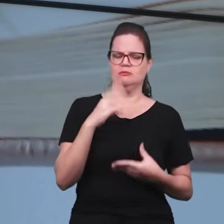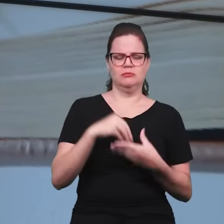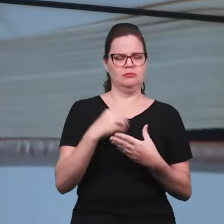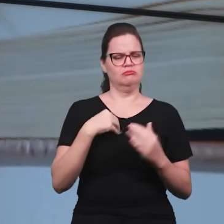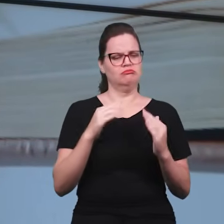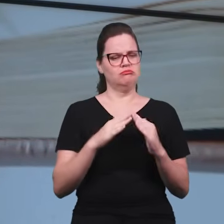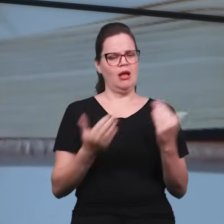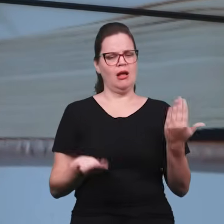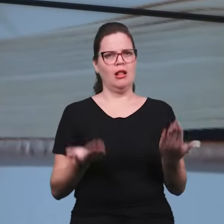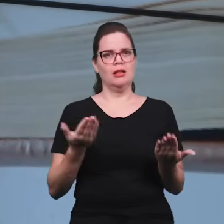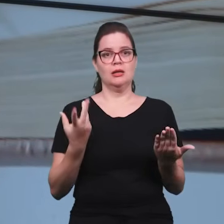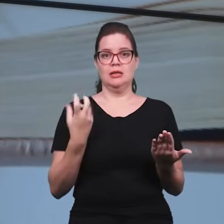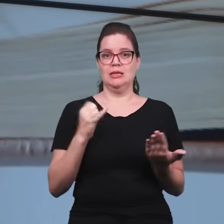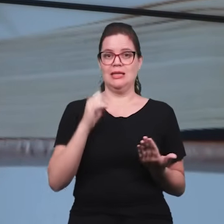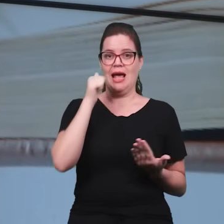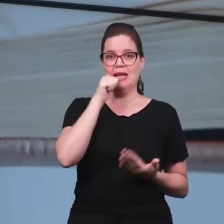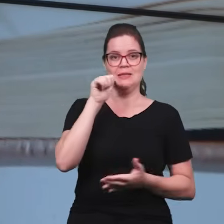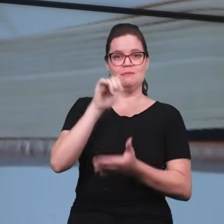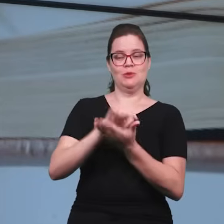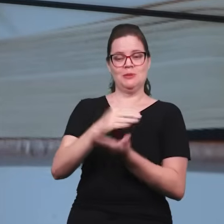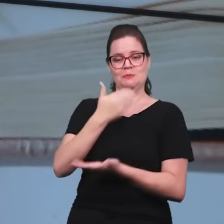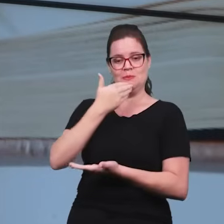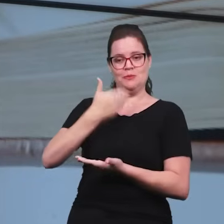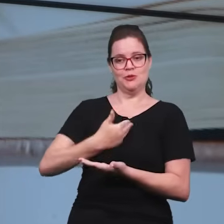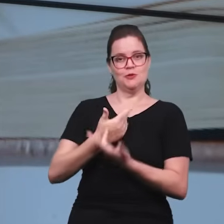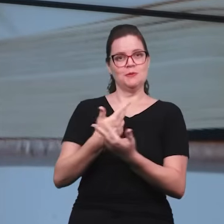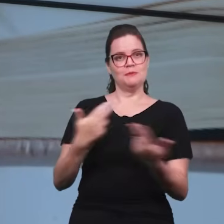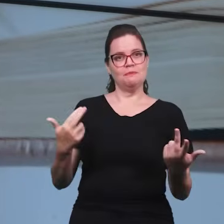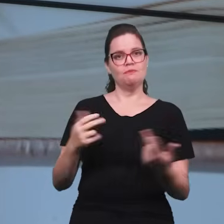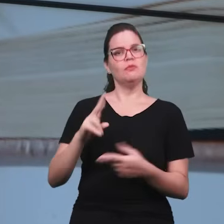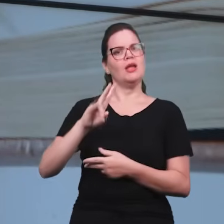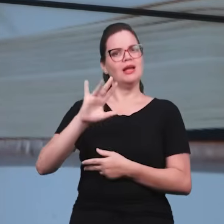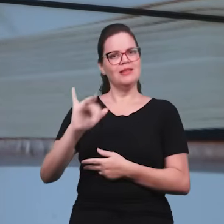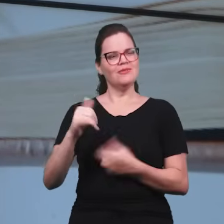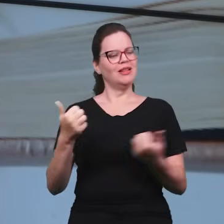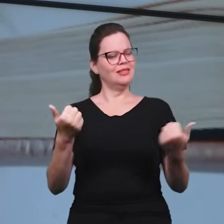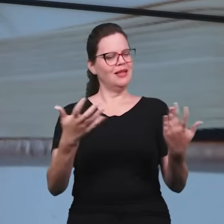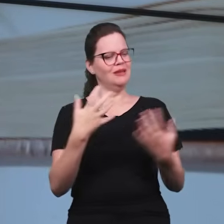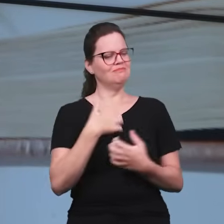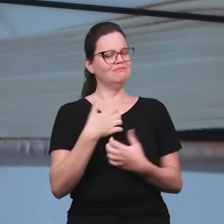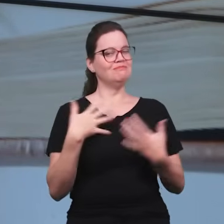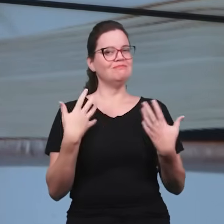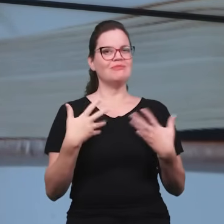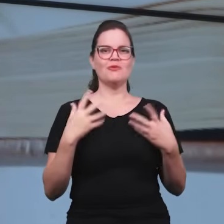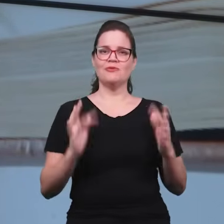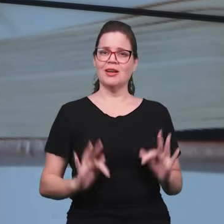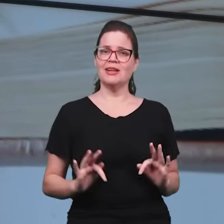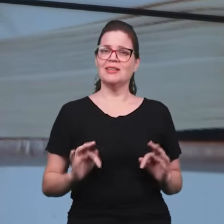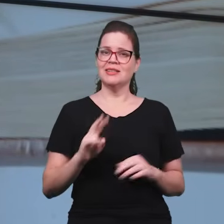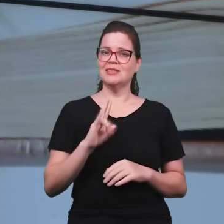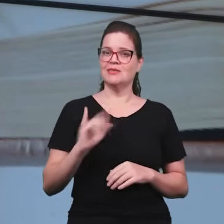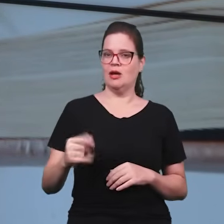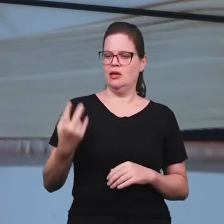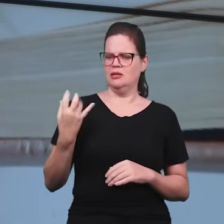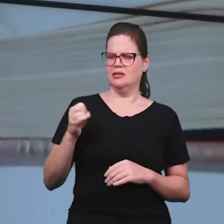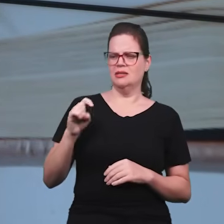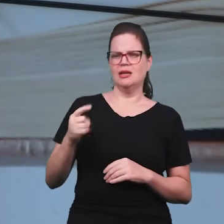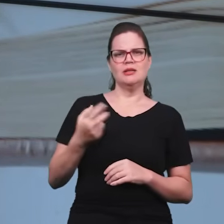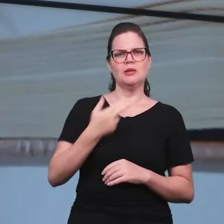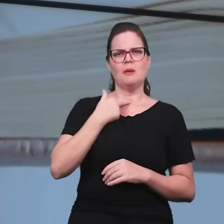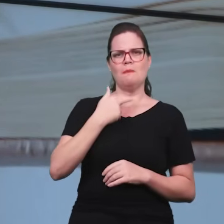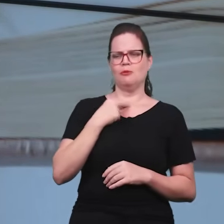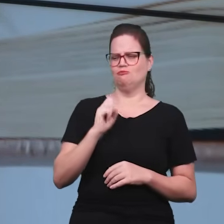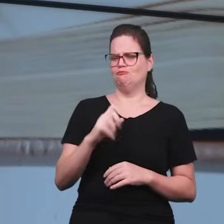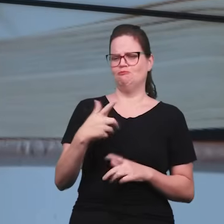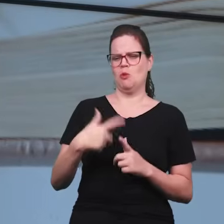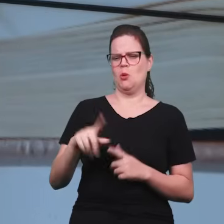se a esposa pediu alguma coisa, ele vai com alegria querer dar. Se ele não pode, não tem problema, nós